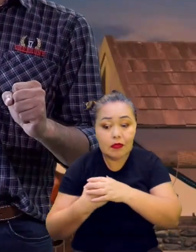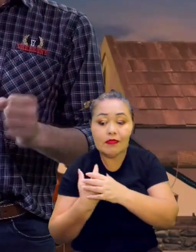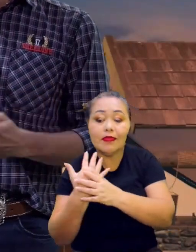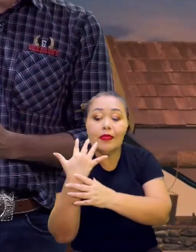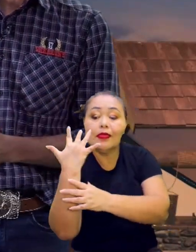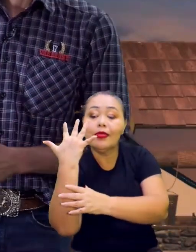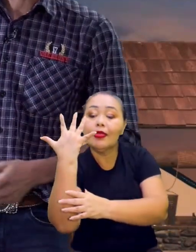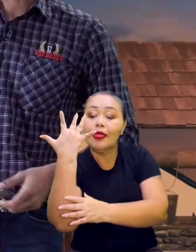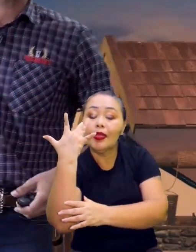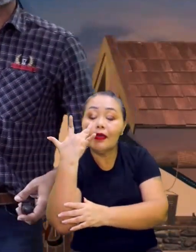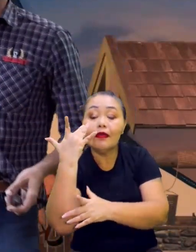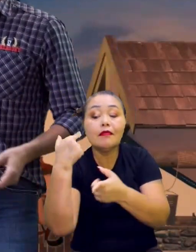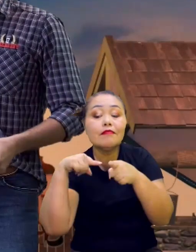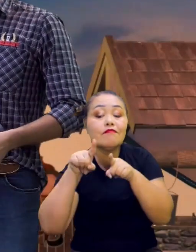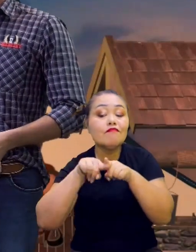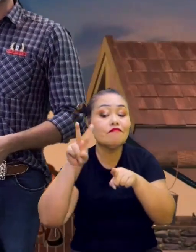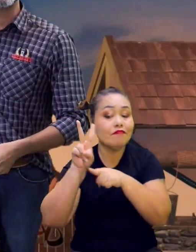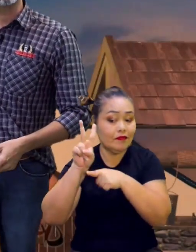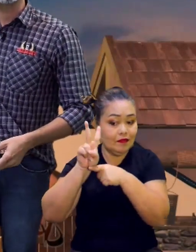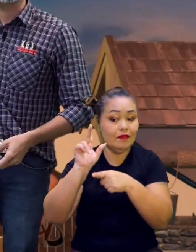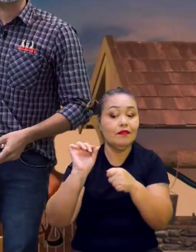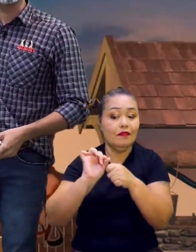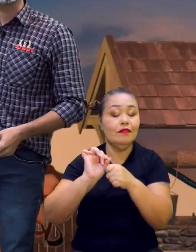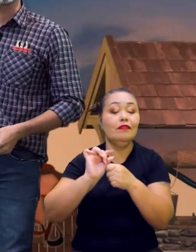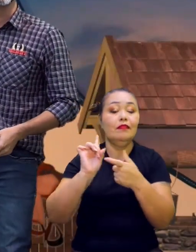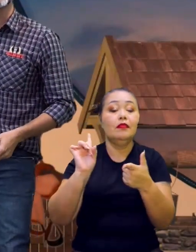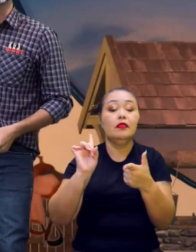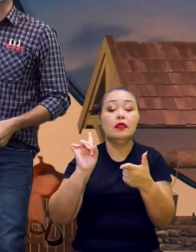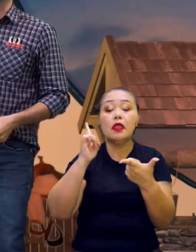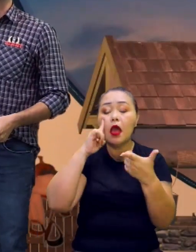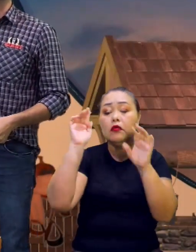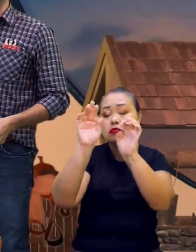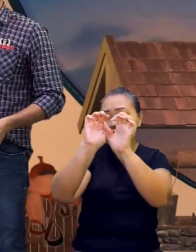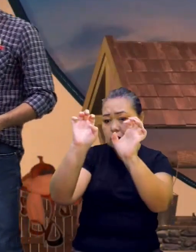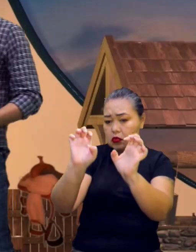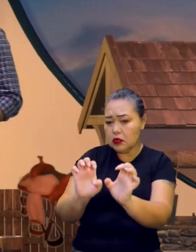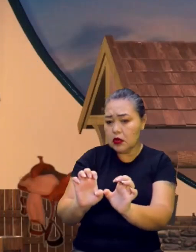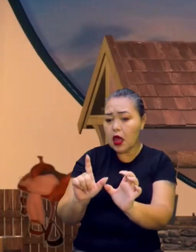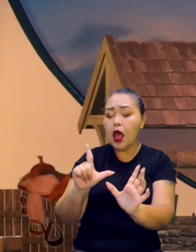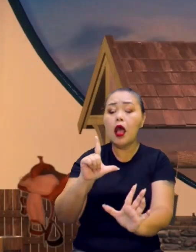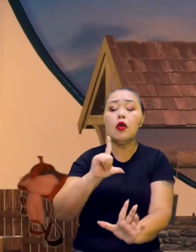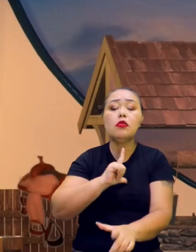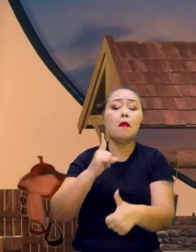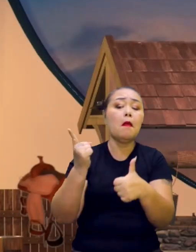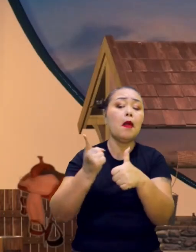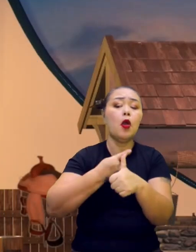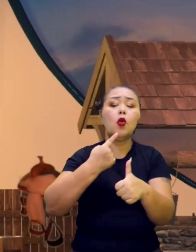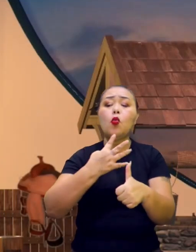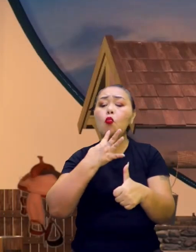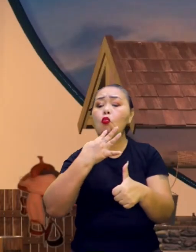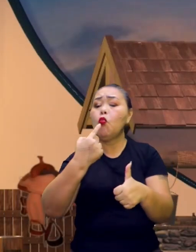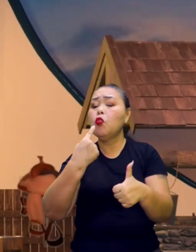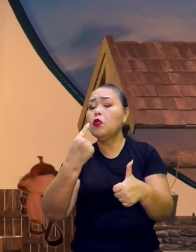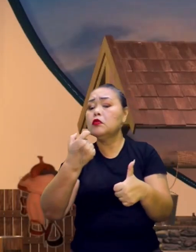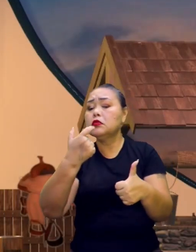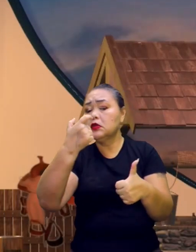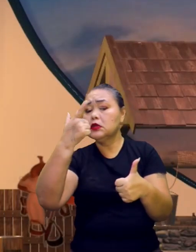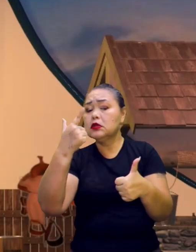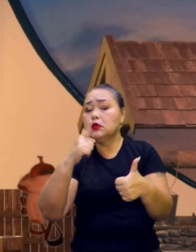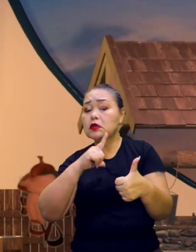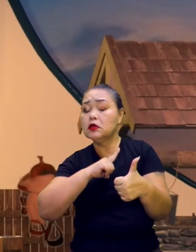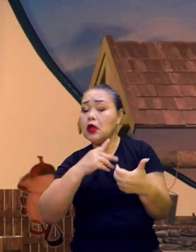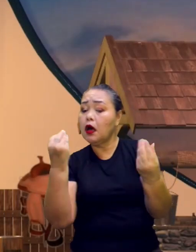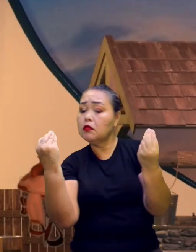florestal. Então, quando a gente fala sobre essas estruturas, temos que conhecer primeiro as estruturas que